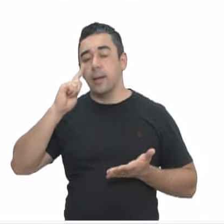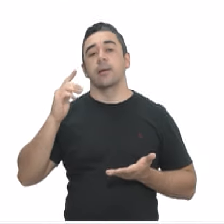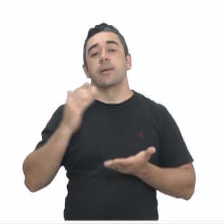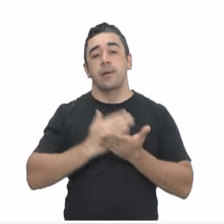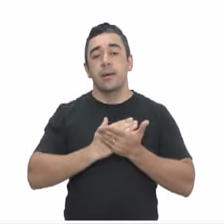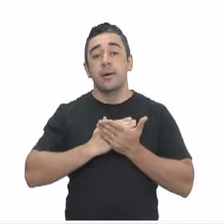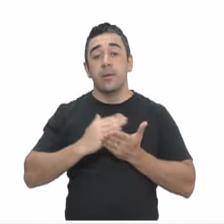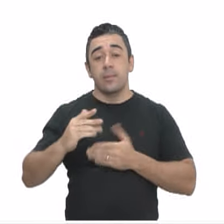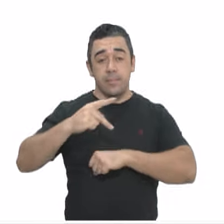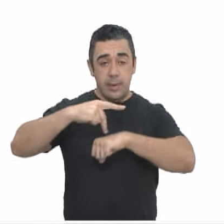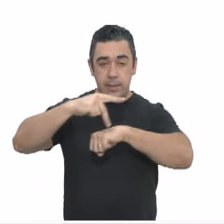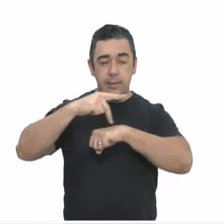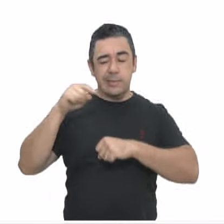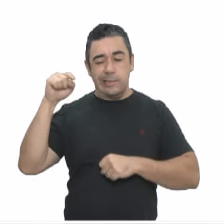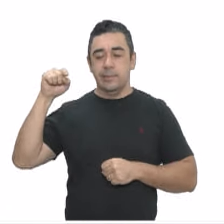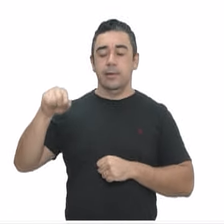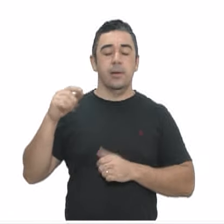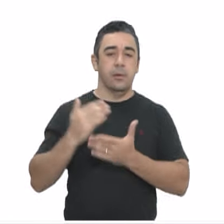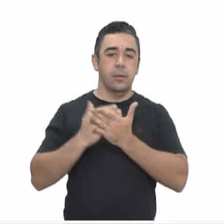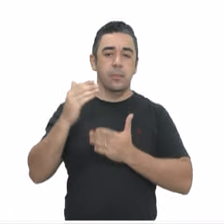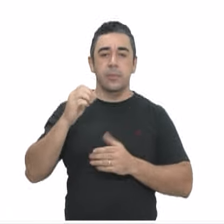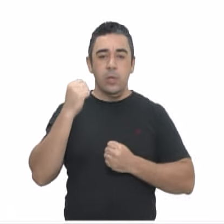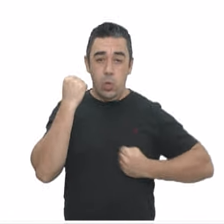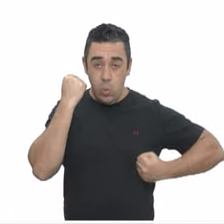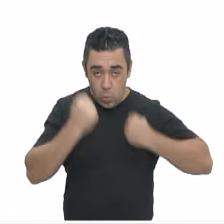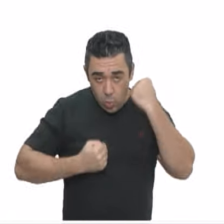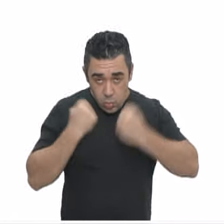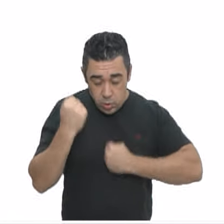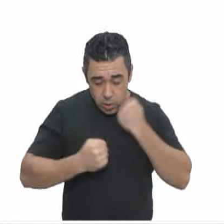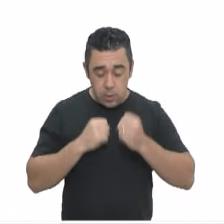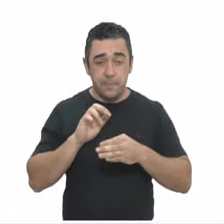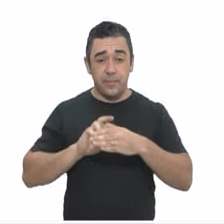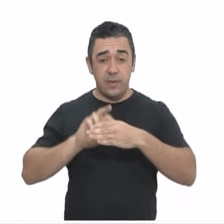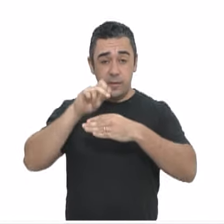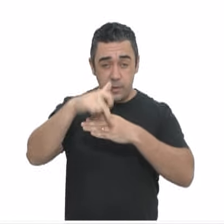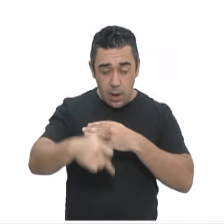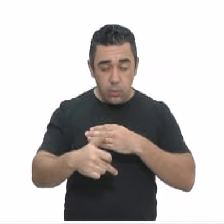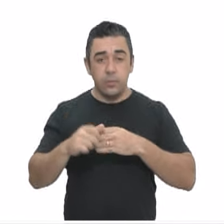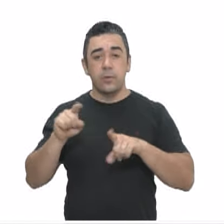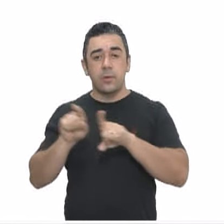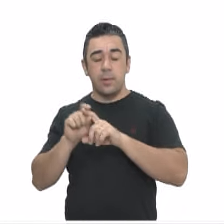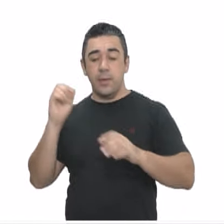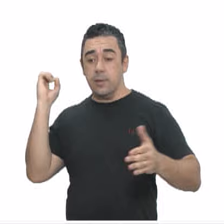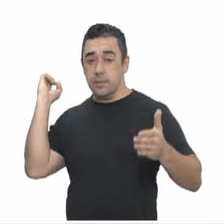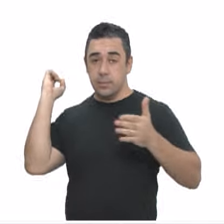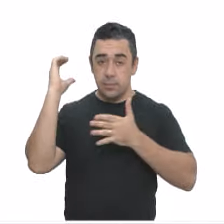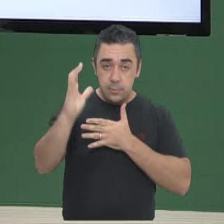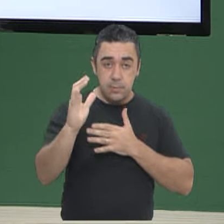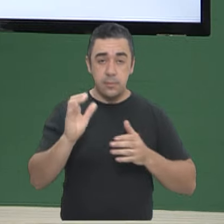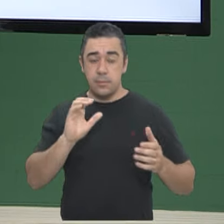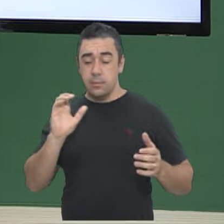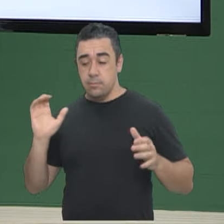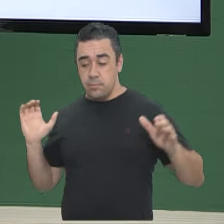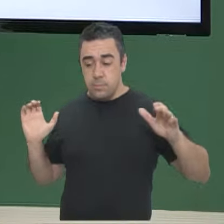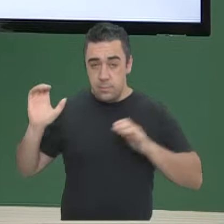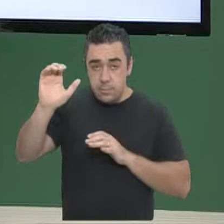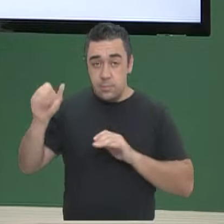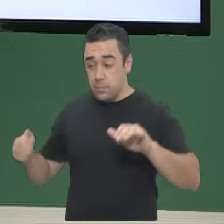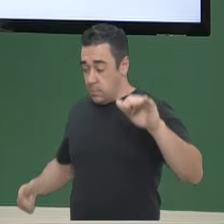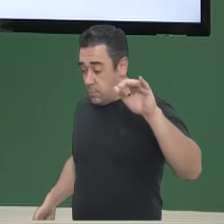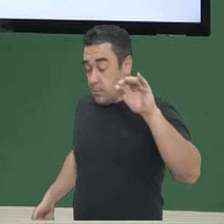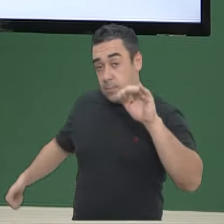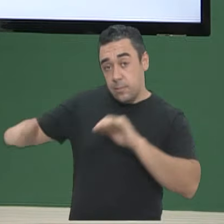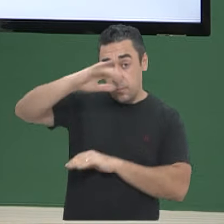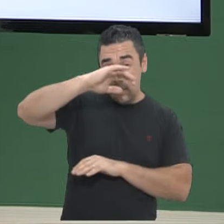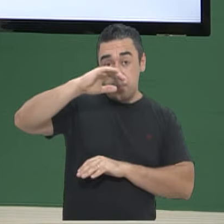ocorreram competições de corrida, salto em distância e lançamento de dardo e disco, praticado